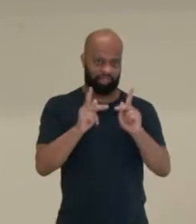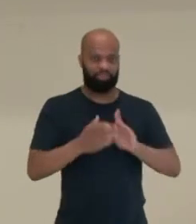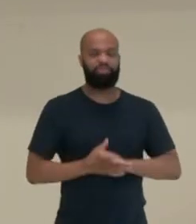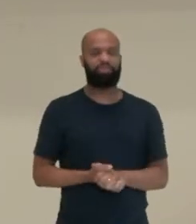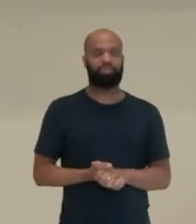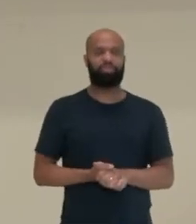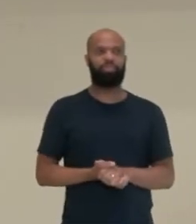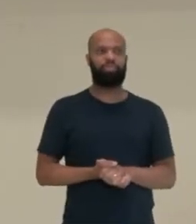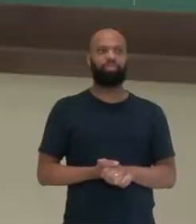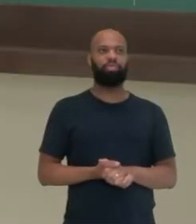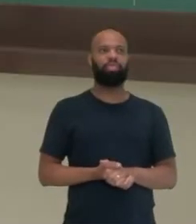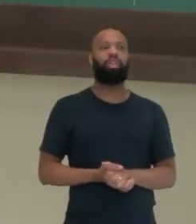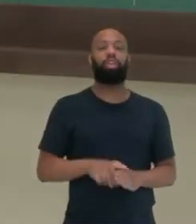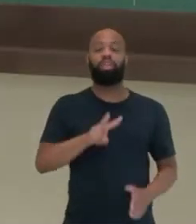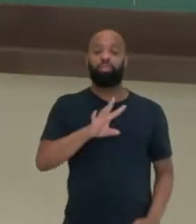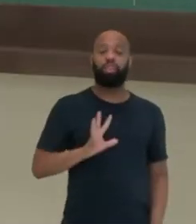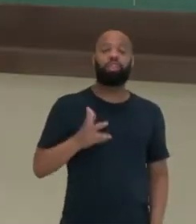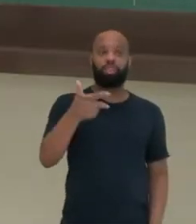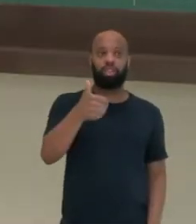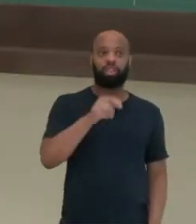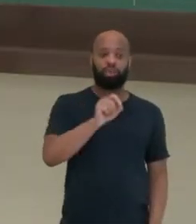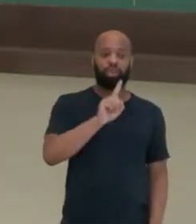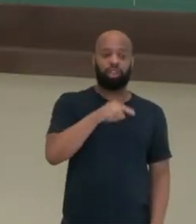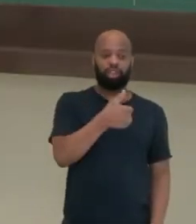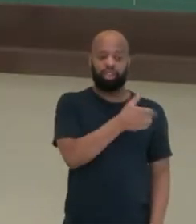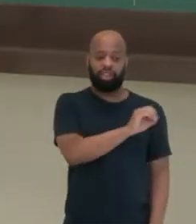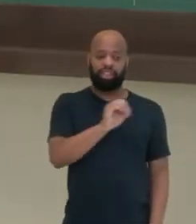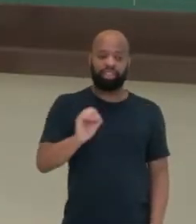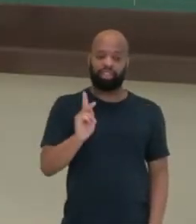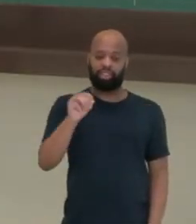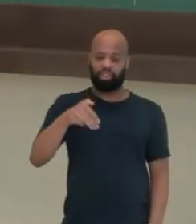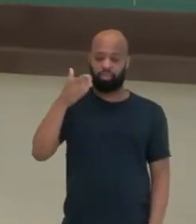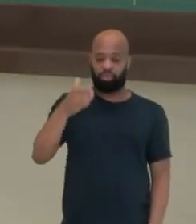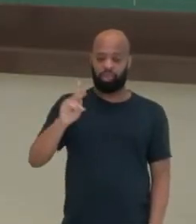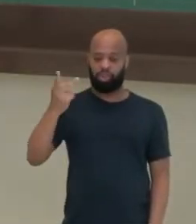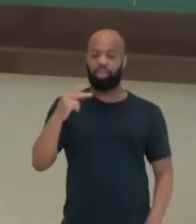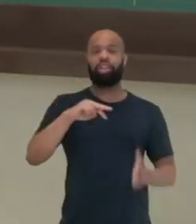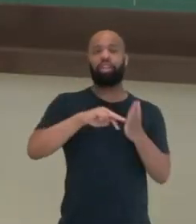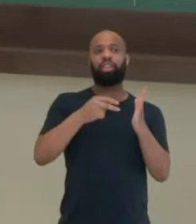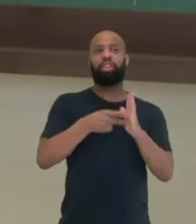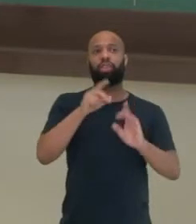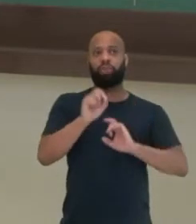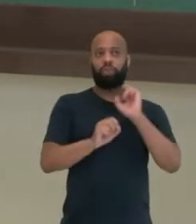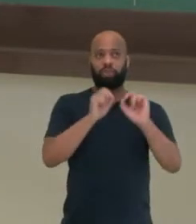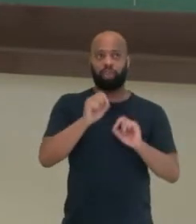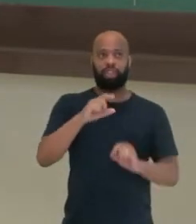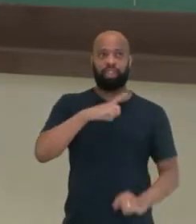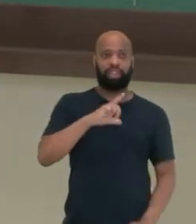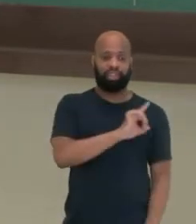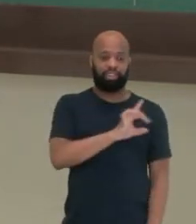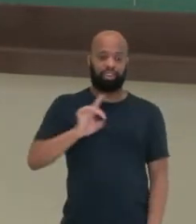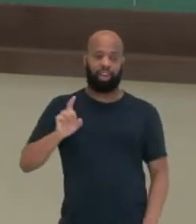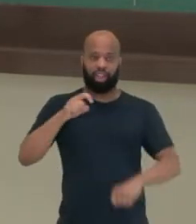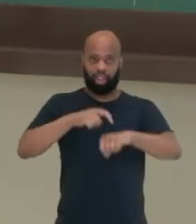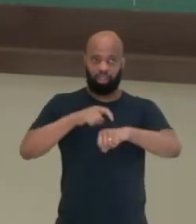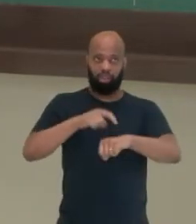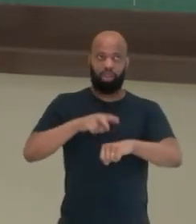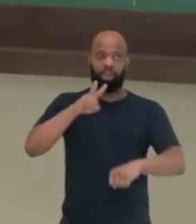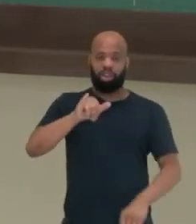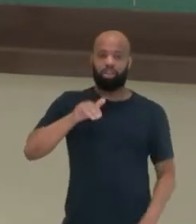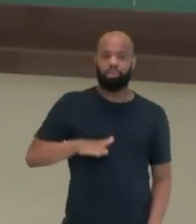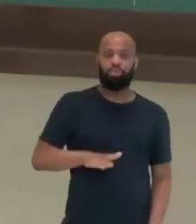lá. Velocidade, 100 km por hora. O que significa? Que a cada hora ele